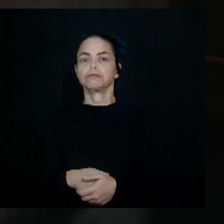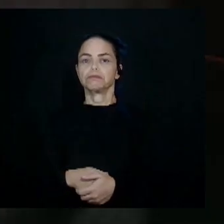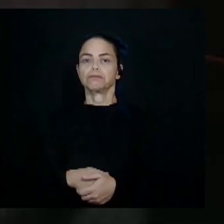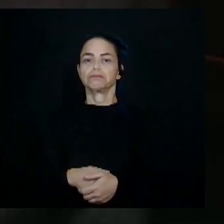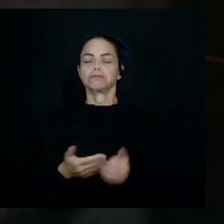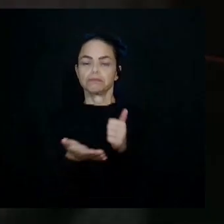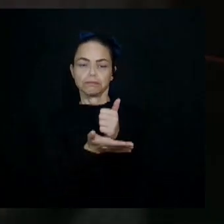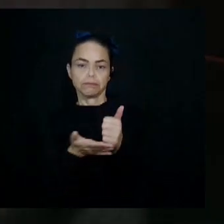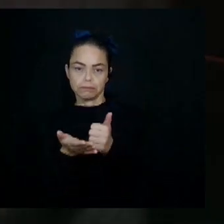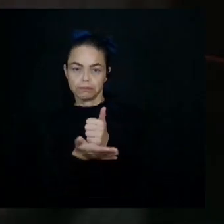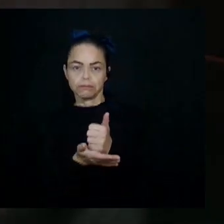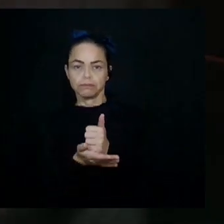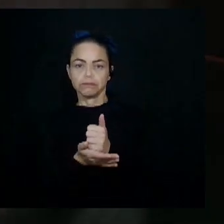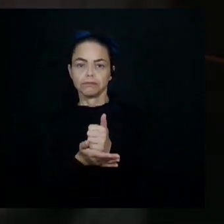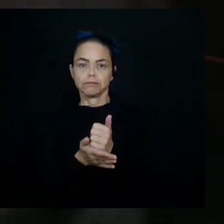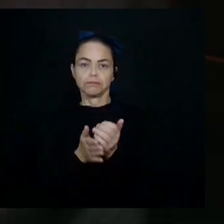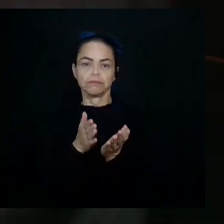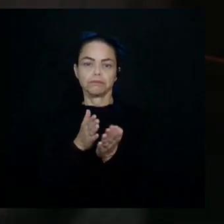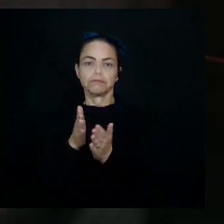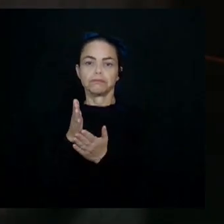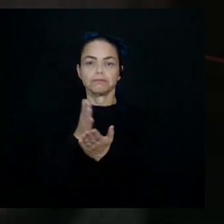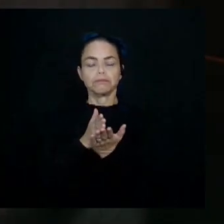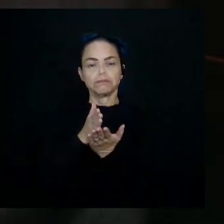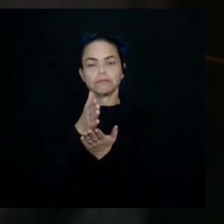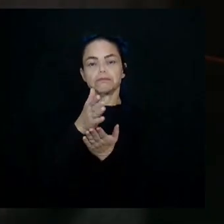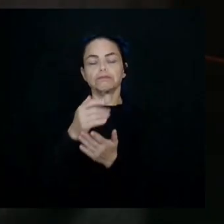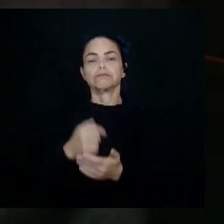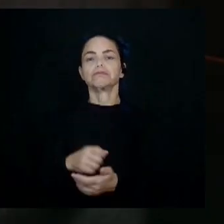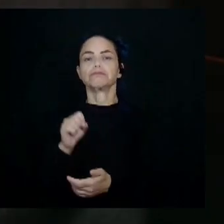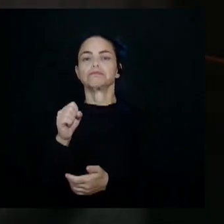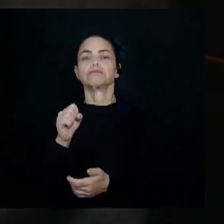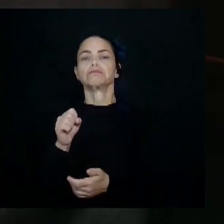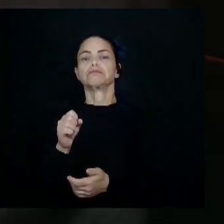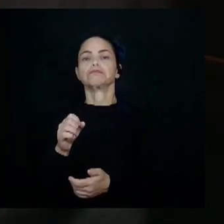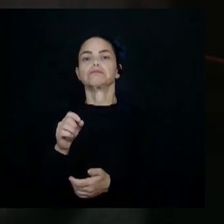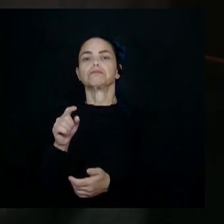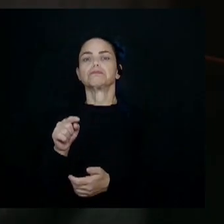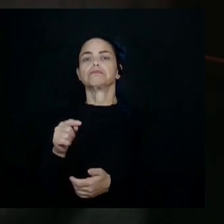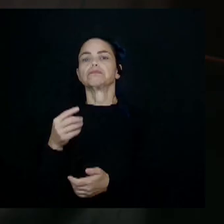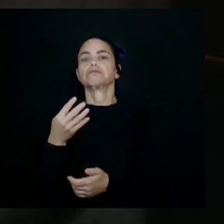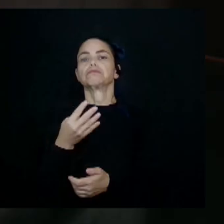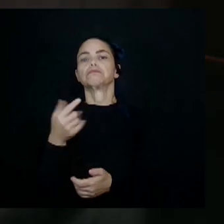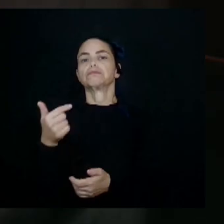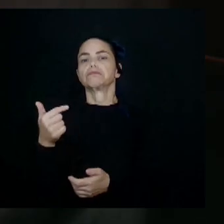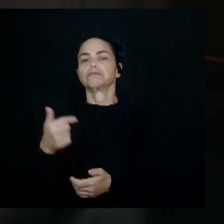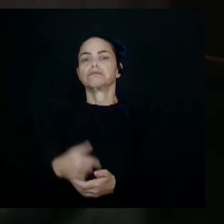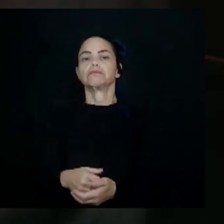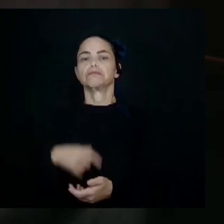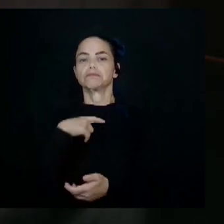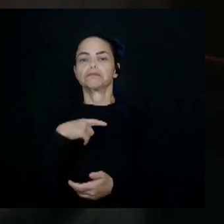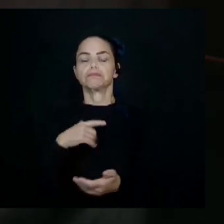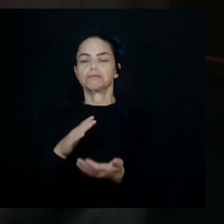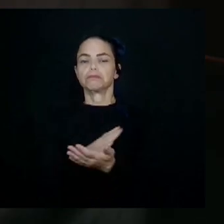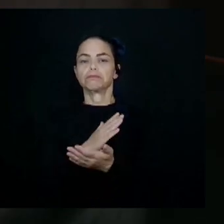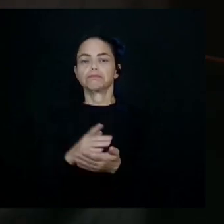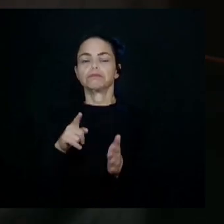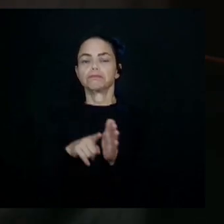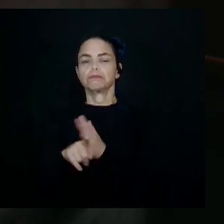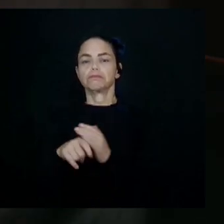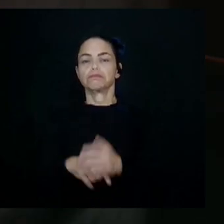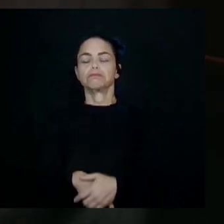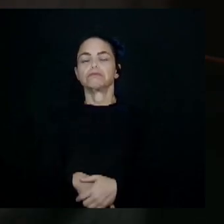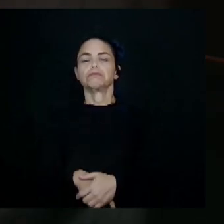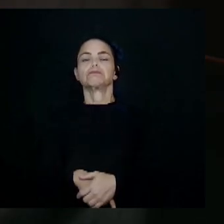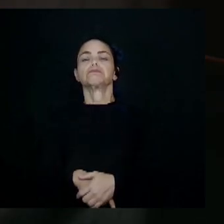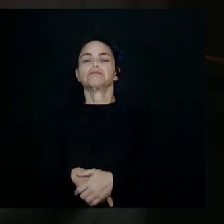um direcionamento. 8h42, a produção está me avisando aqui, a gente tem muito para conversar ainda, mas a gente tem algumas perguntas dos telespectadores, claro. Aí a